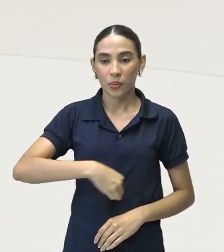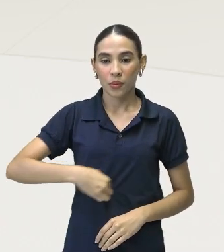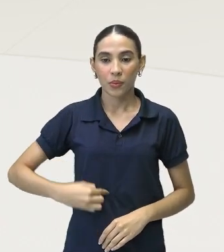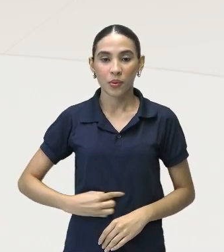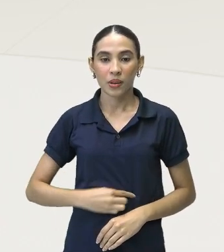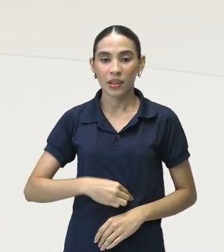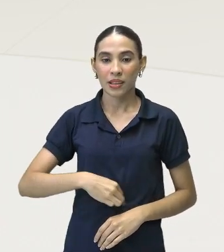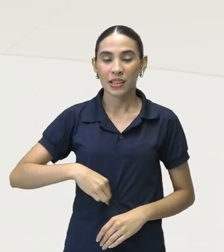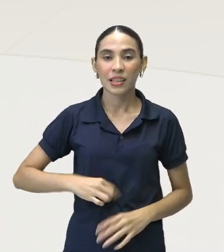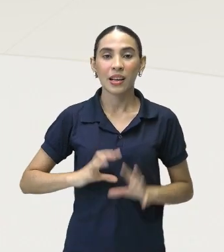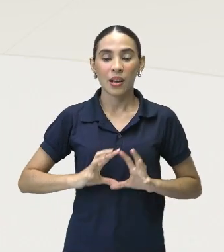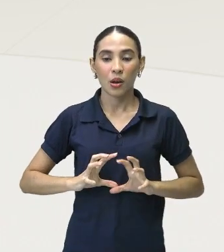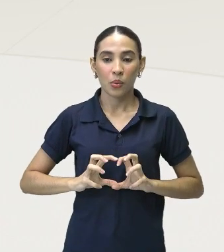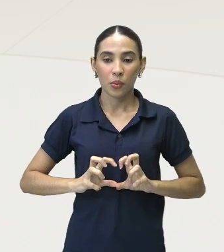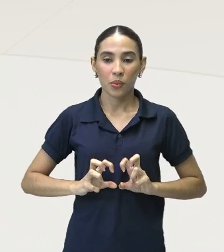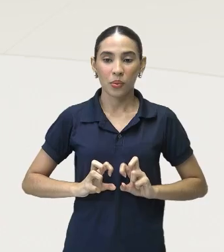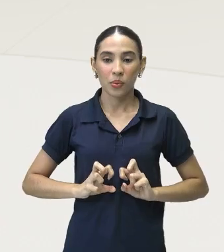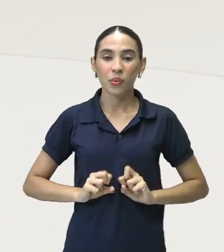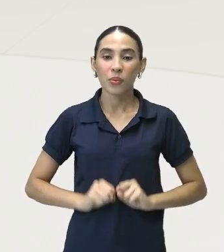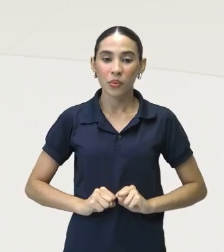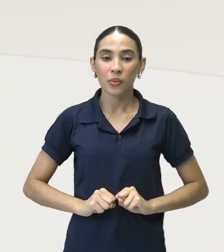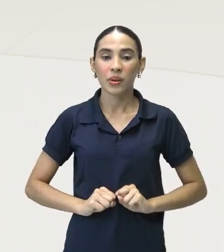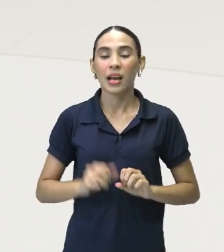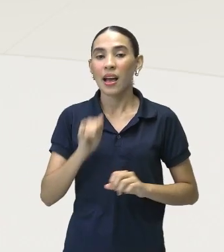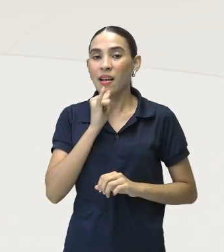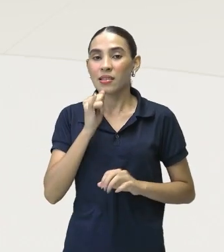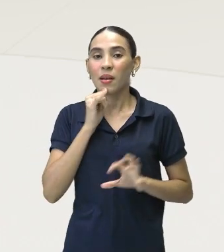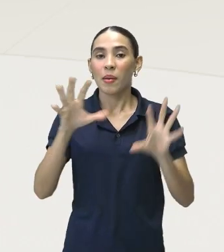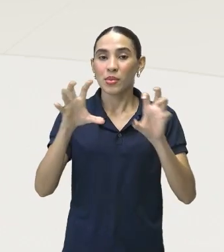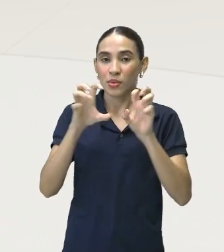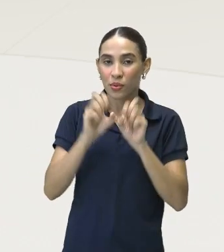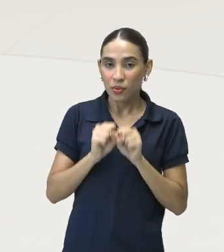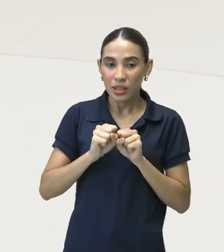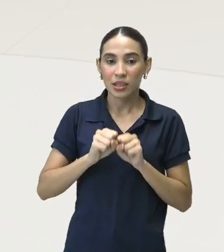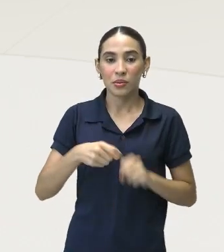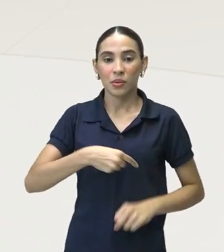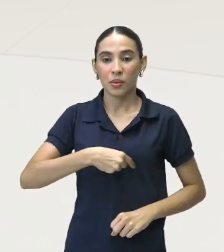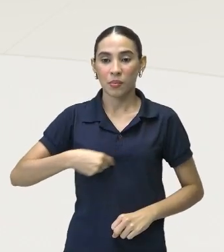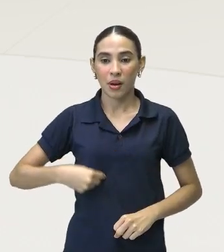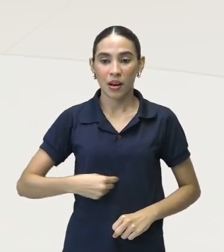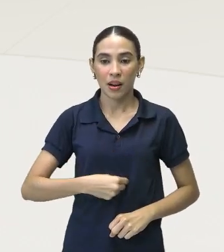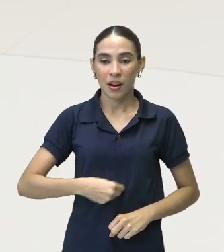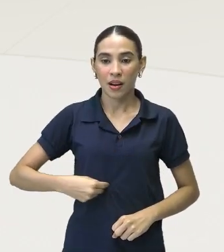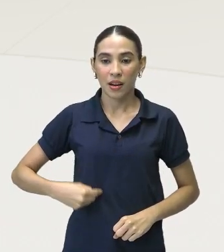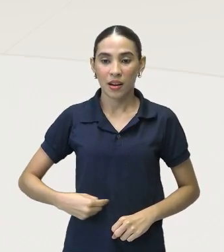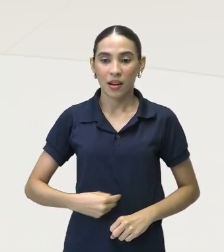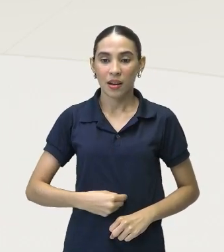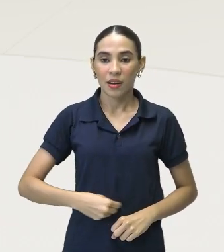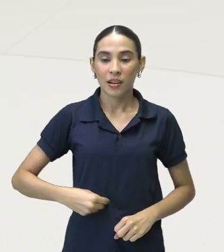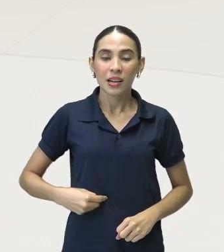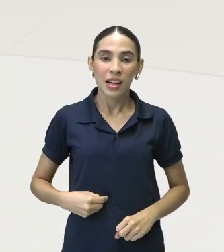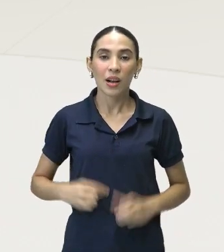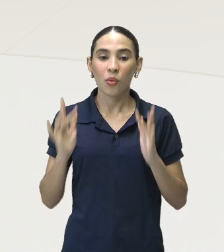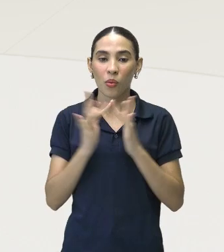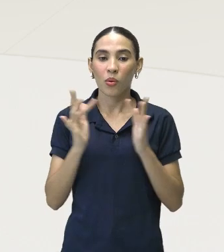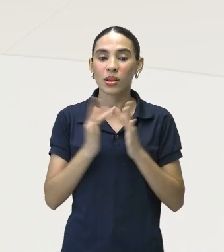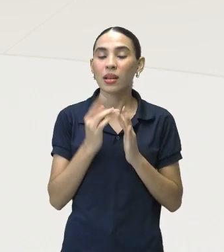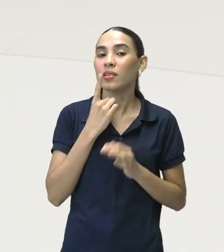e será absorvido. Quando ele é absorvido pelo intestino delgado, é que ele passa para a corrente